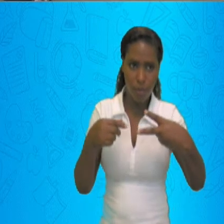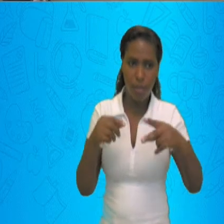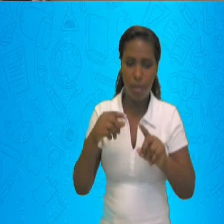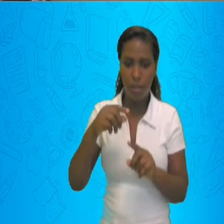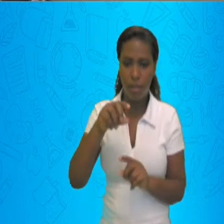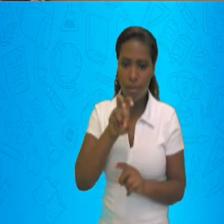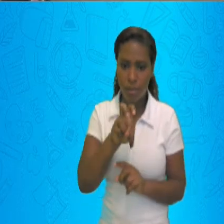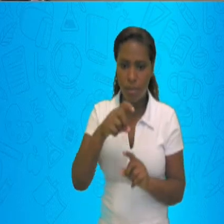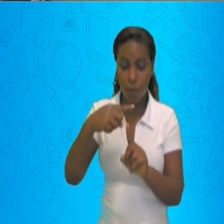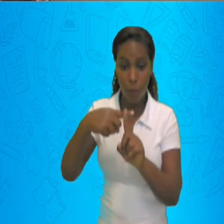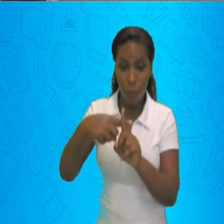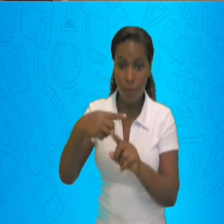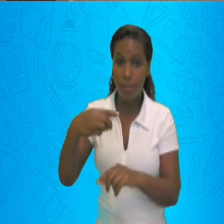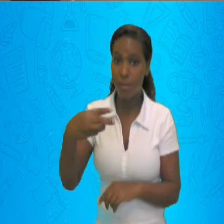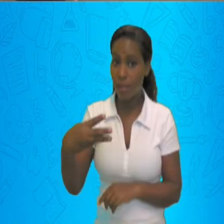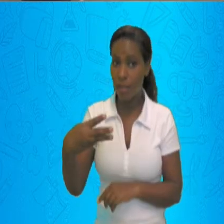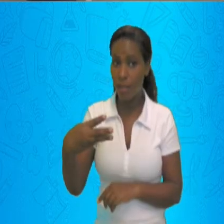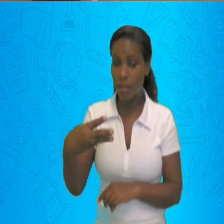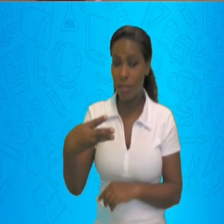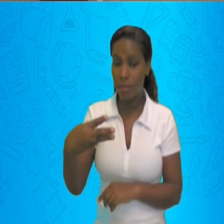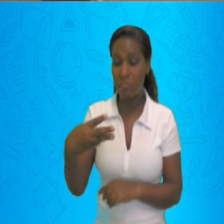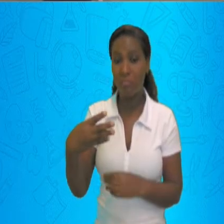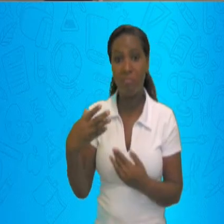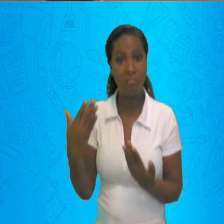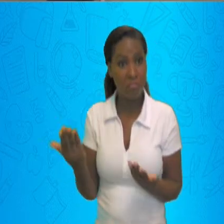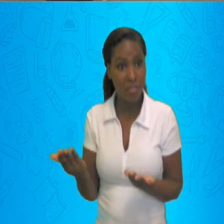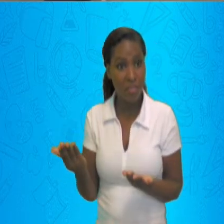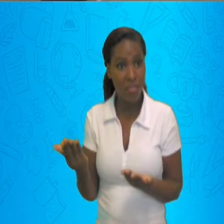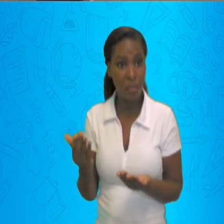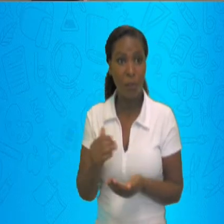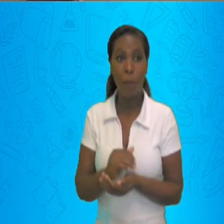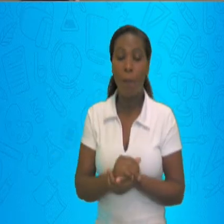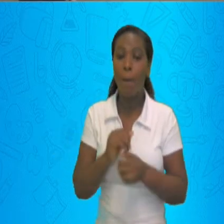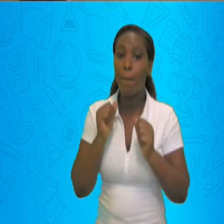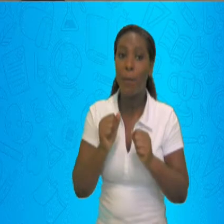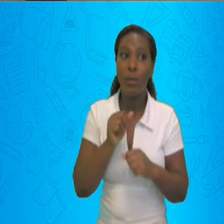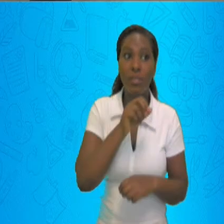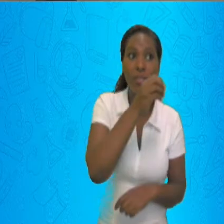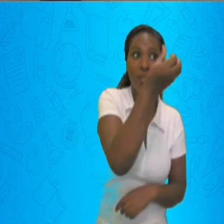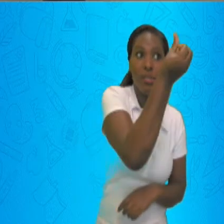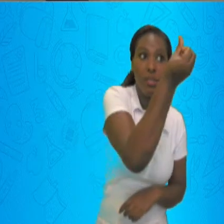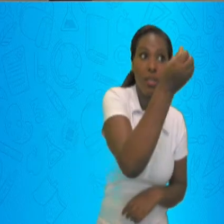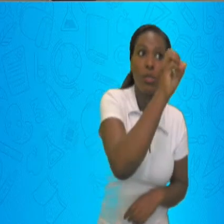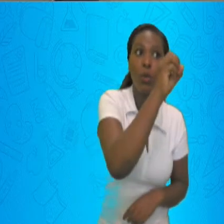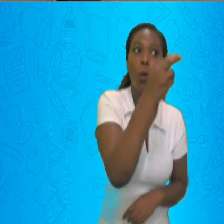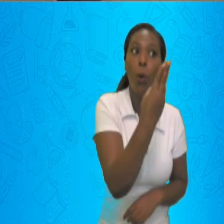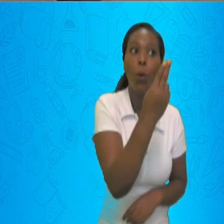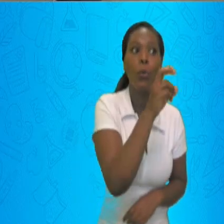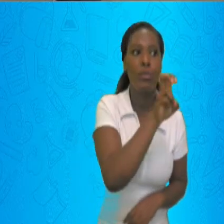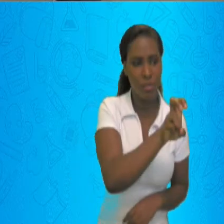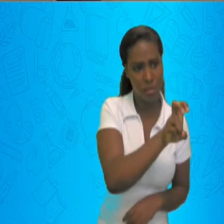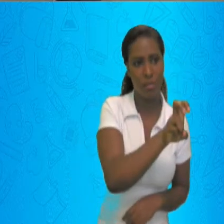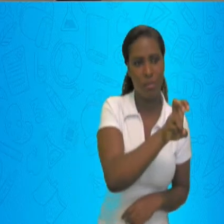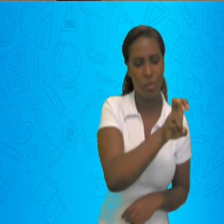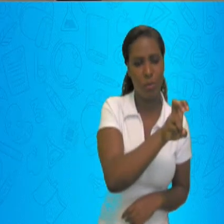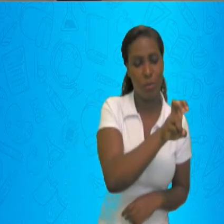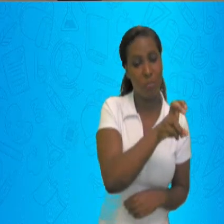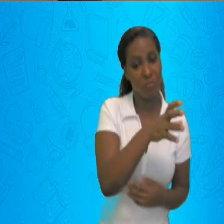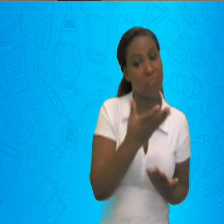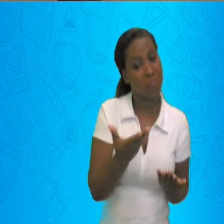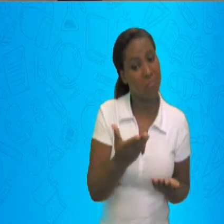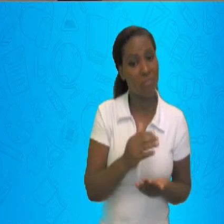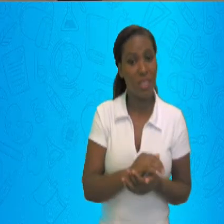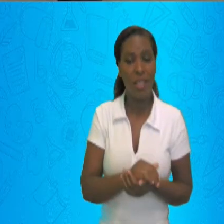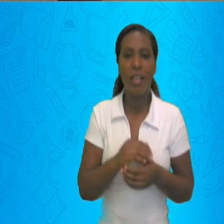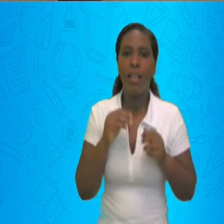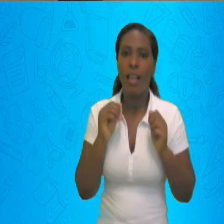lado deste triângulo. Aí, vamos testar o próximo número, que é o 4. 4. Vamos